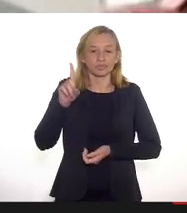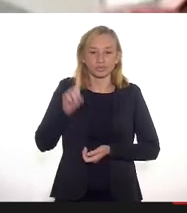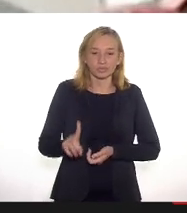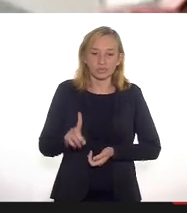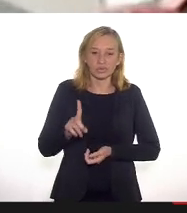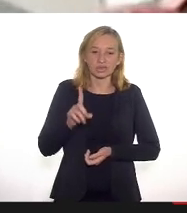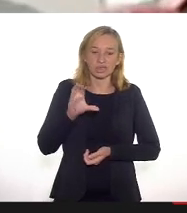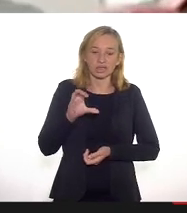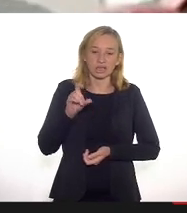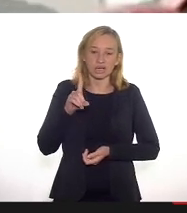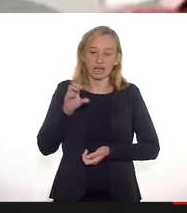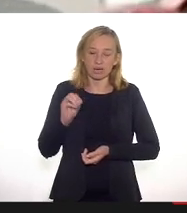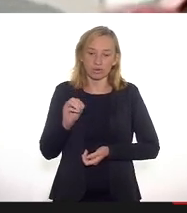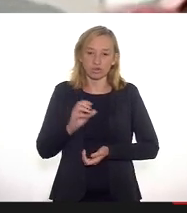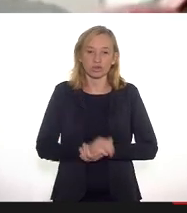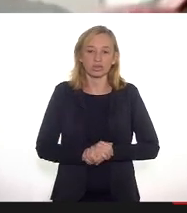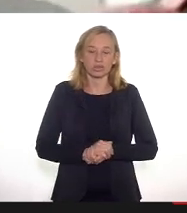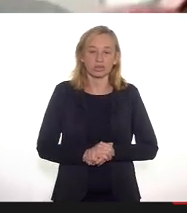Marques, com a palavra.